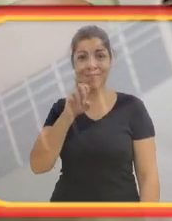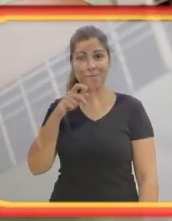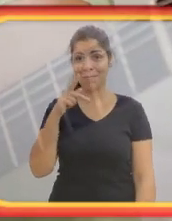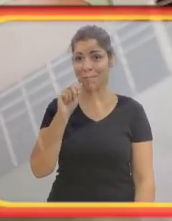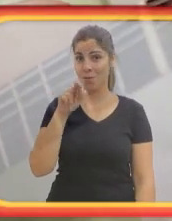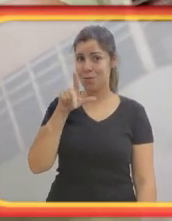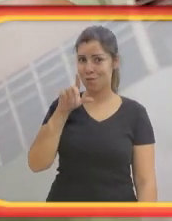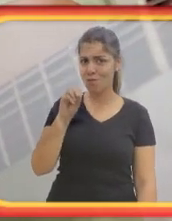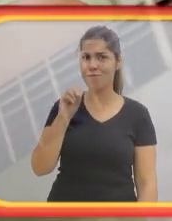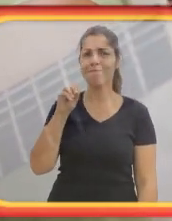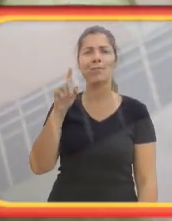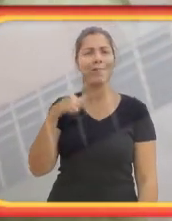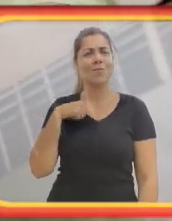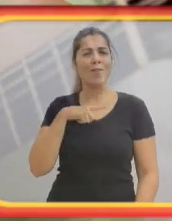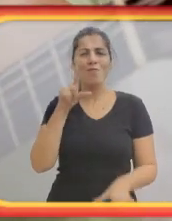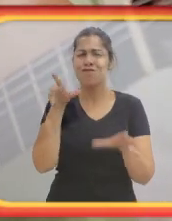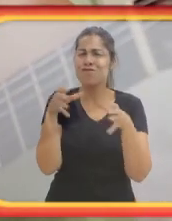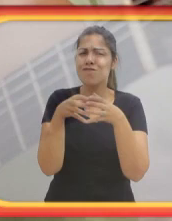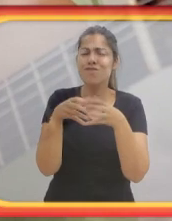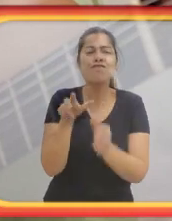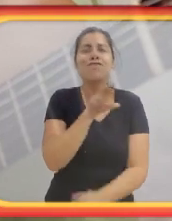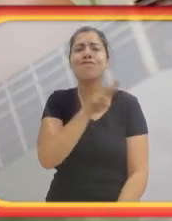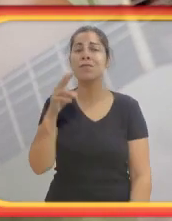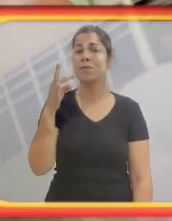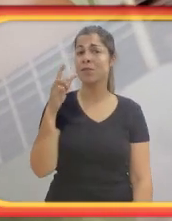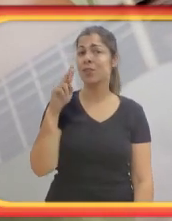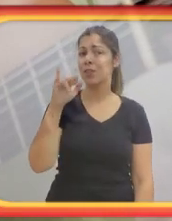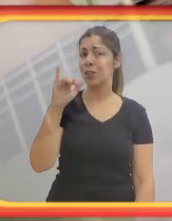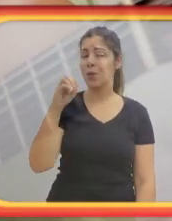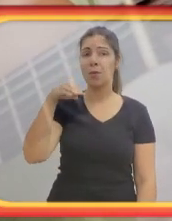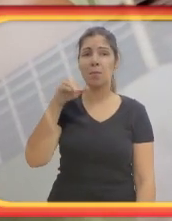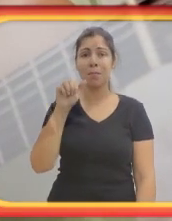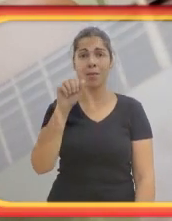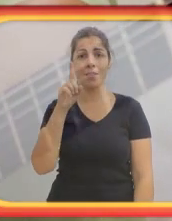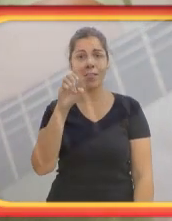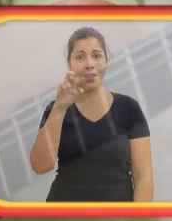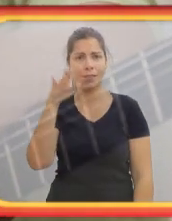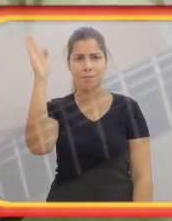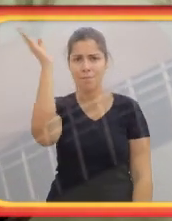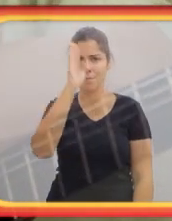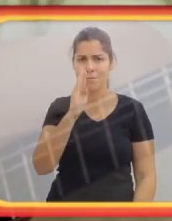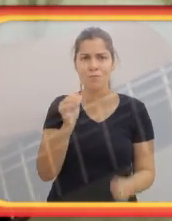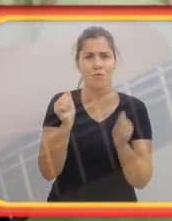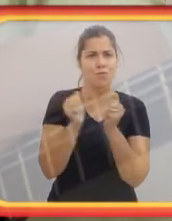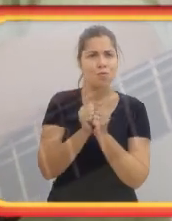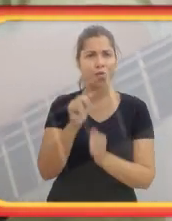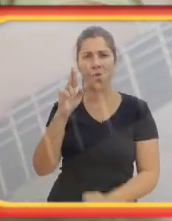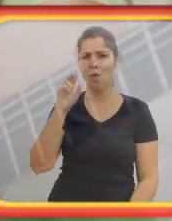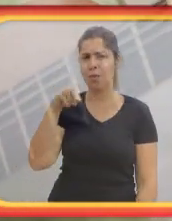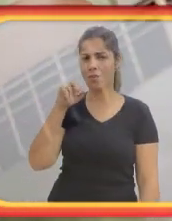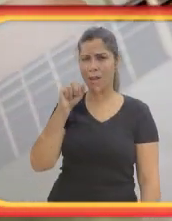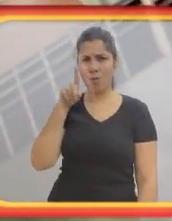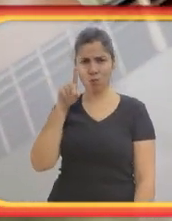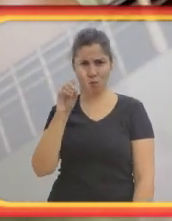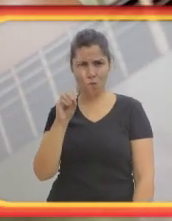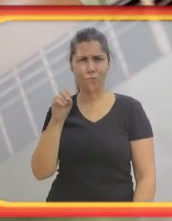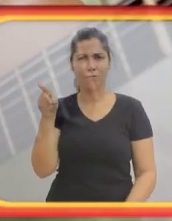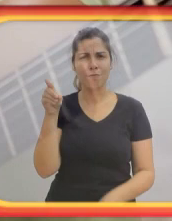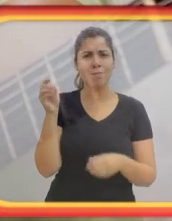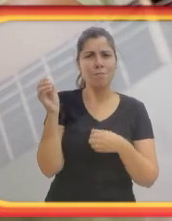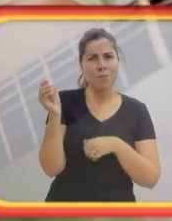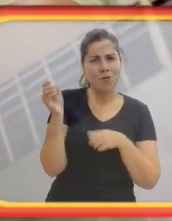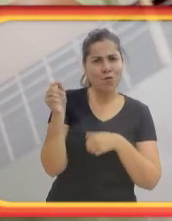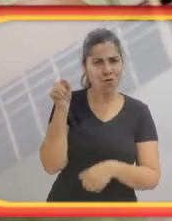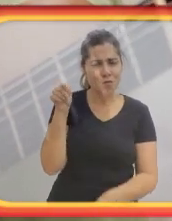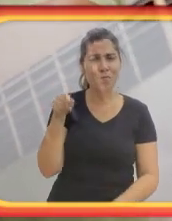Zé Paulo Becker, eu tenho um grupo chamado Trio Madeira Brasil, junto com Ronaldo do Bandolim e